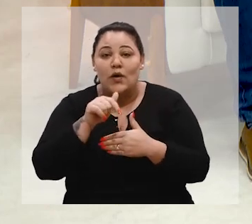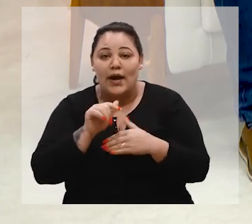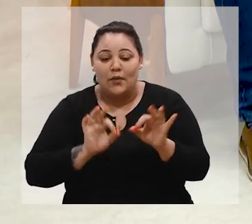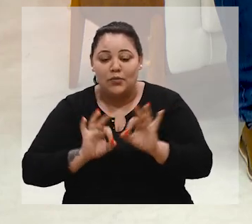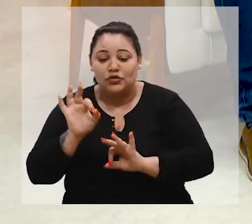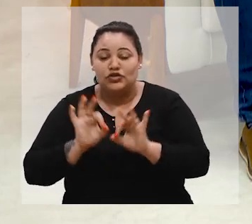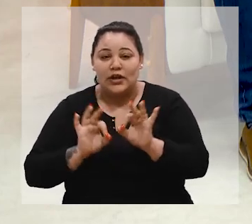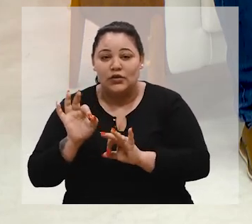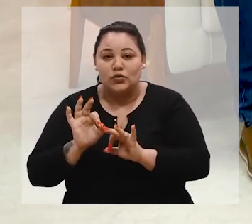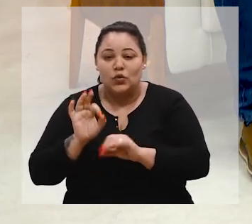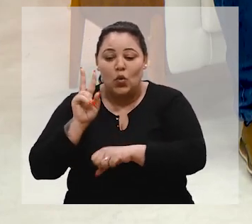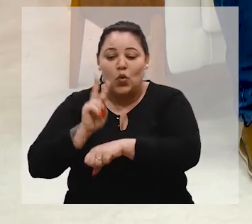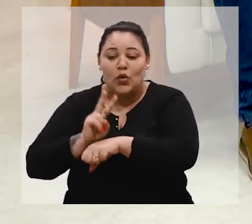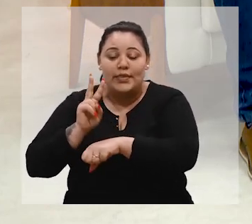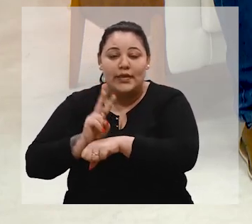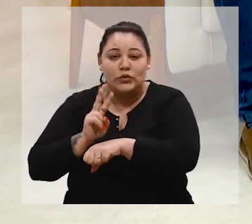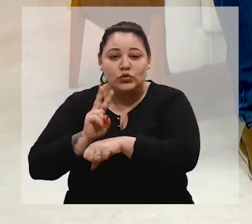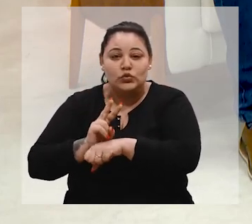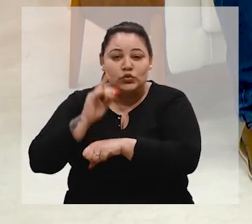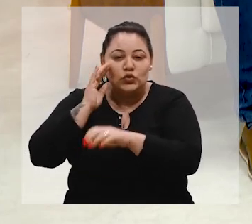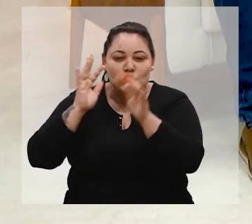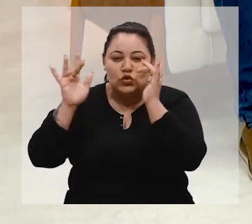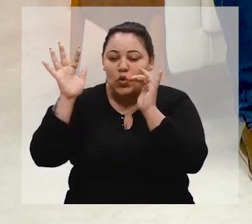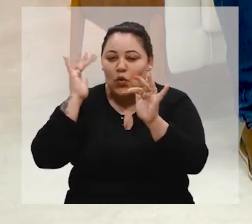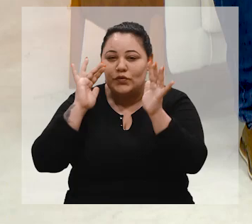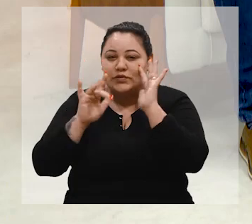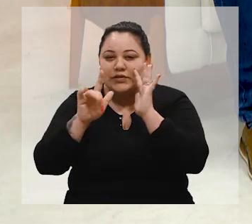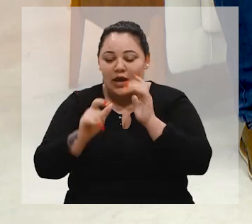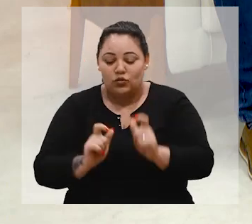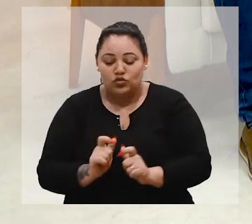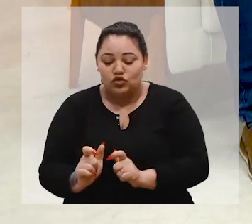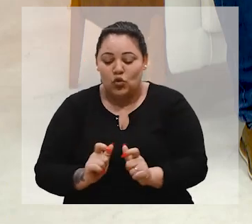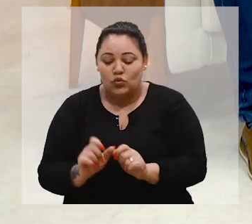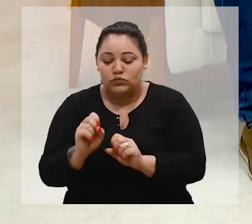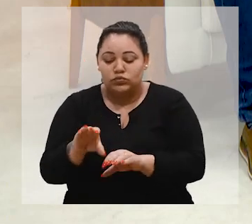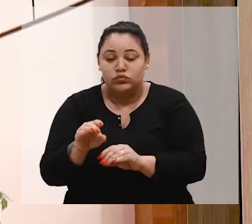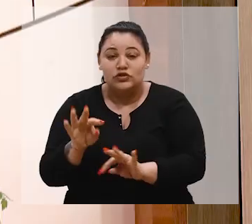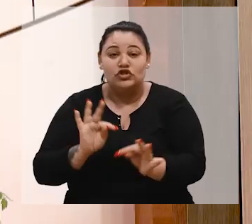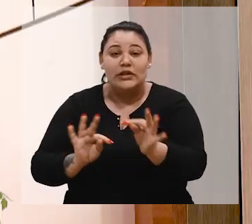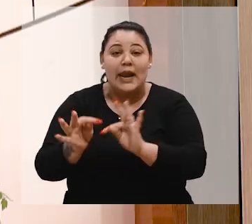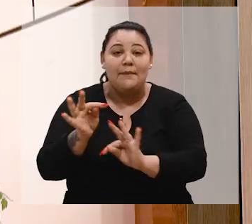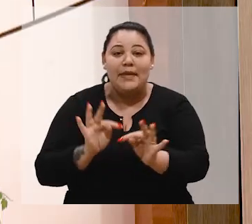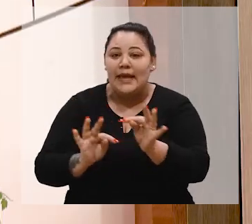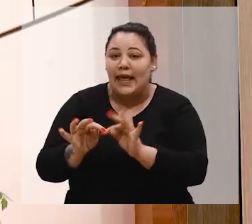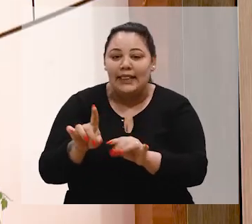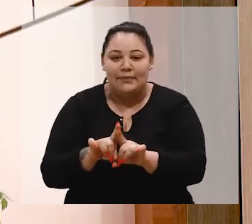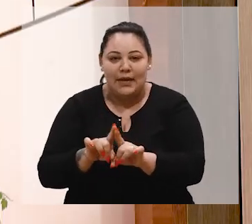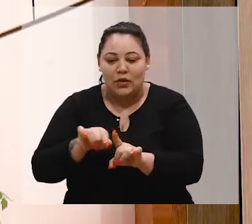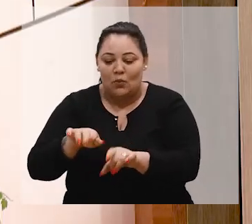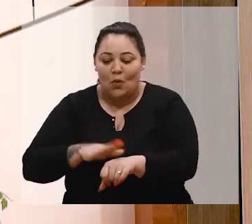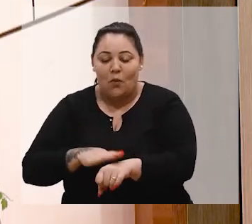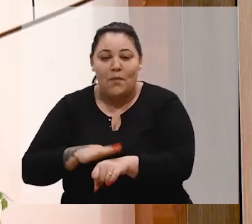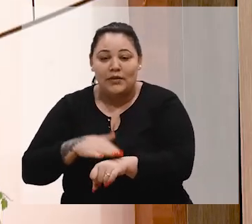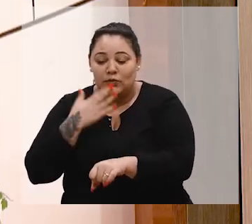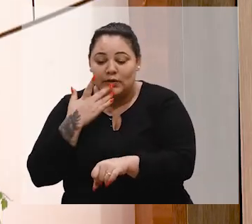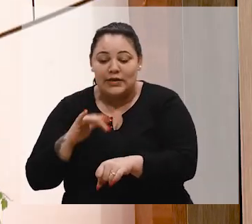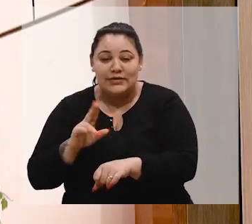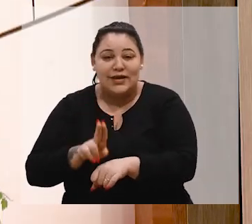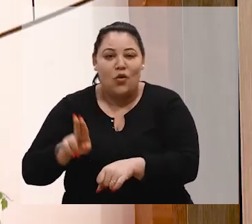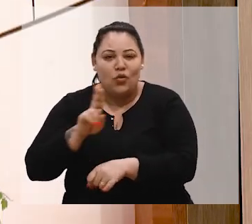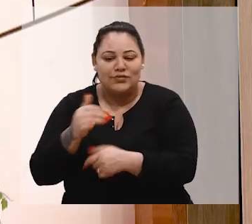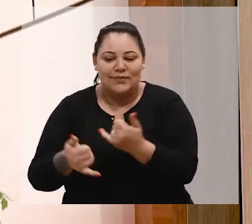projeto Protegendo Sonhos, que é um jogo educativo e terapêutico, onde a criança, a partir do uso